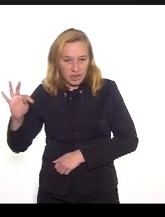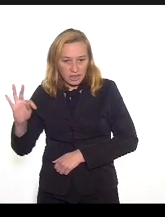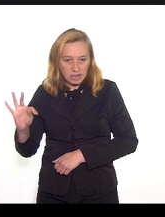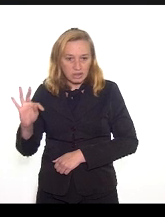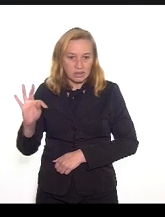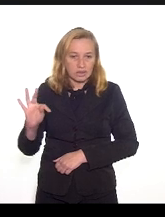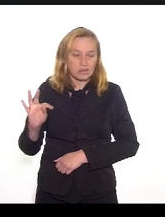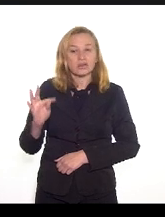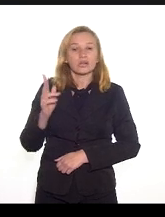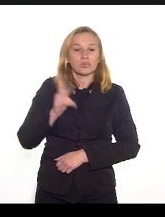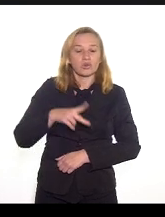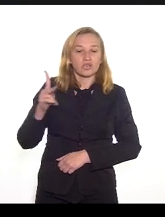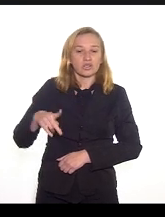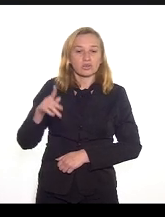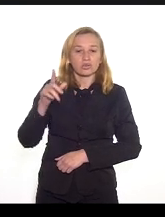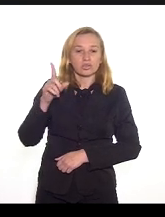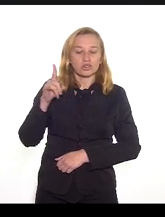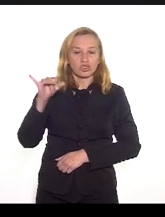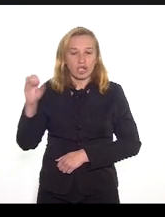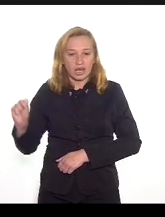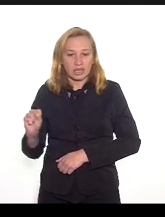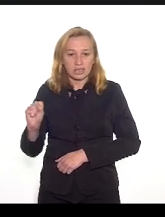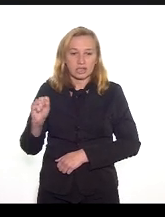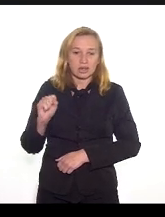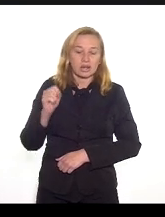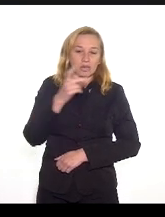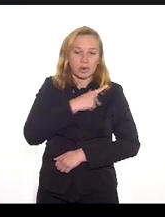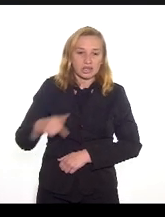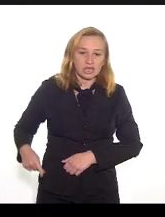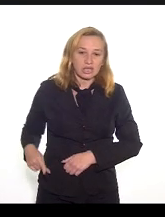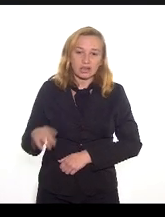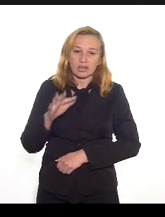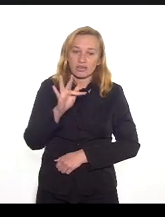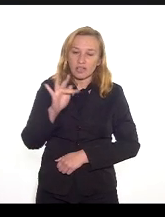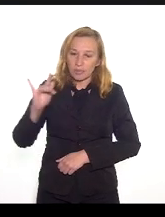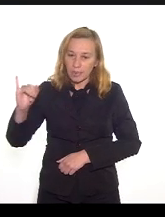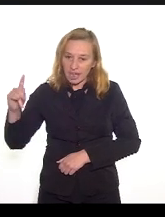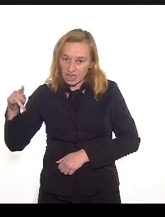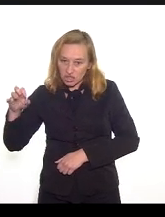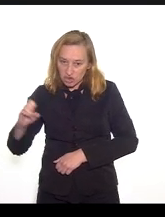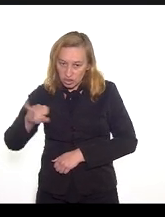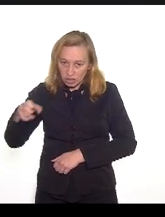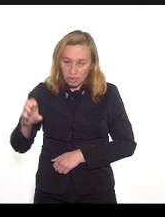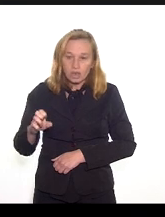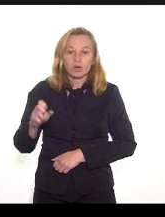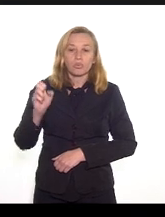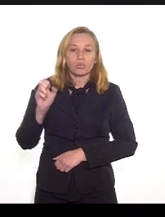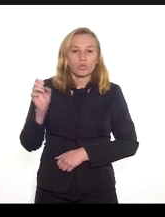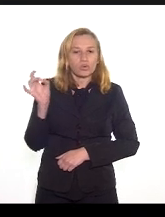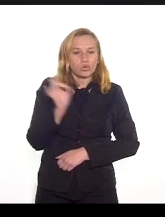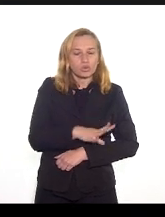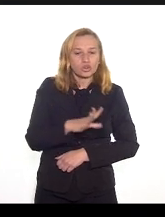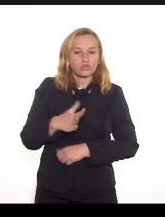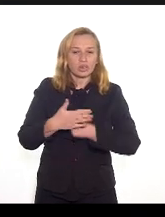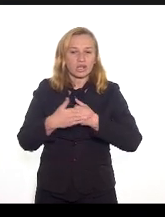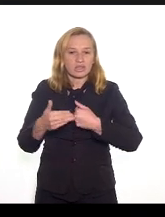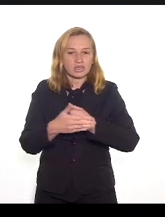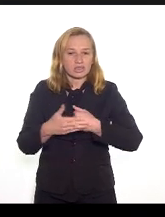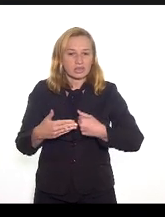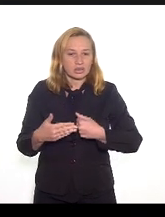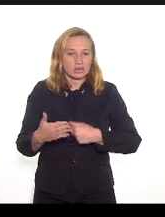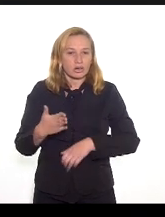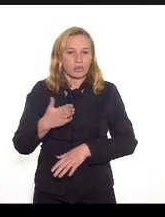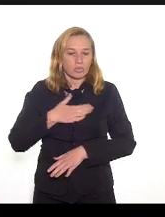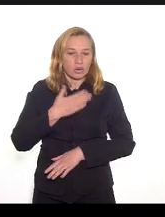professor Gerson Lima, presidente da FAPERJ, um importante parceiro, e deixo por último, mas carinhosamente, o meu vice-reitor,